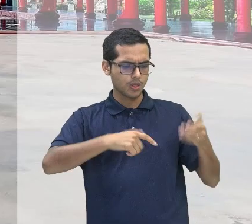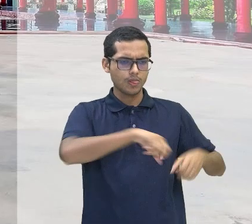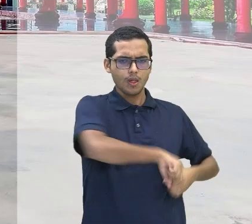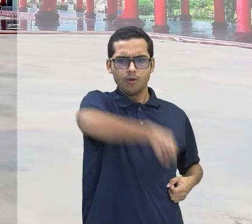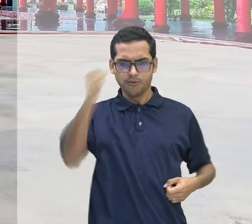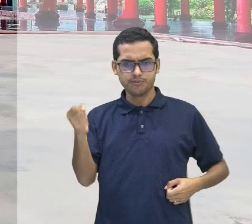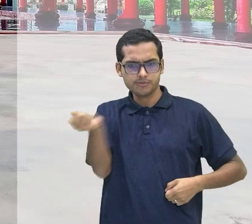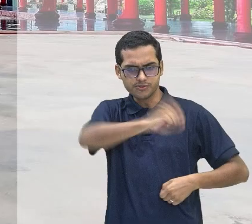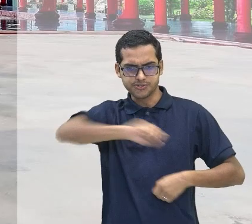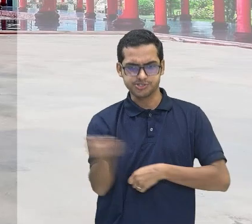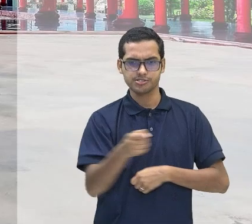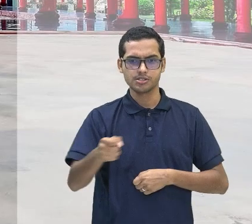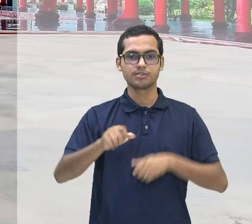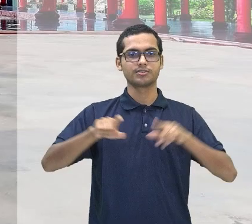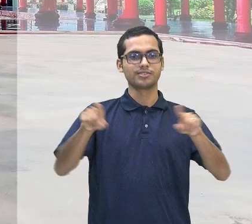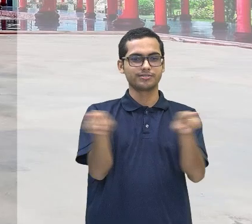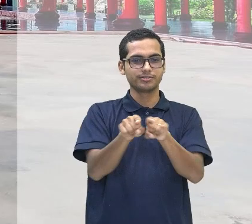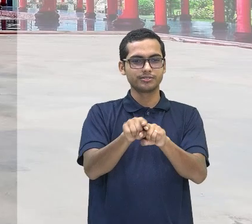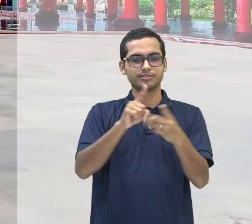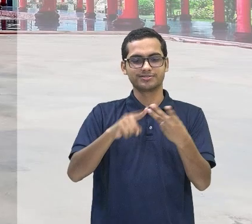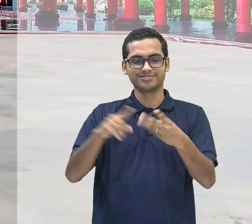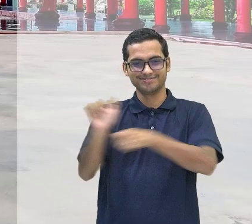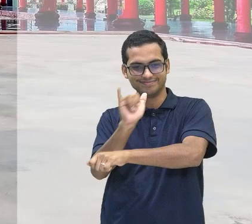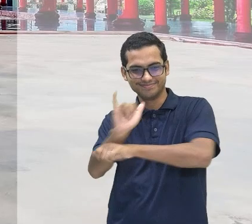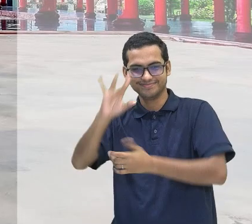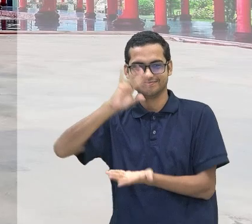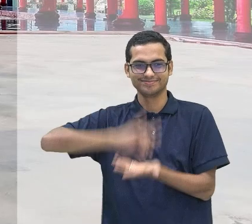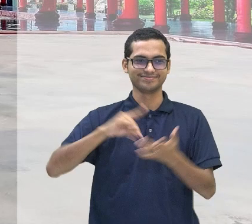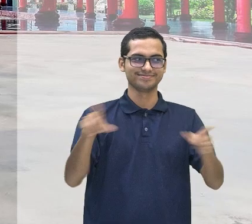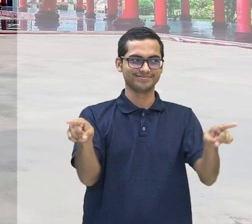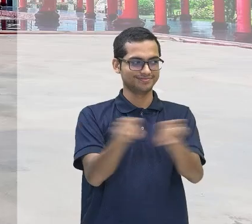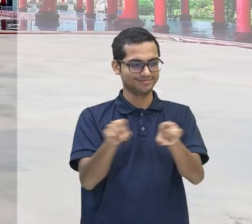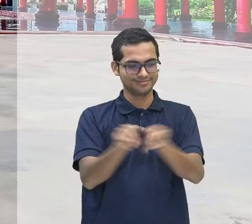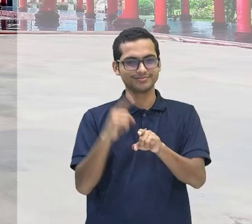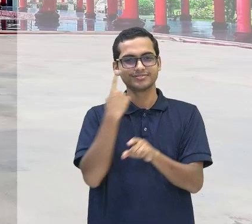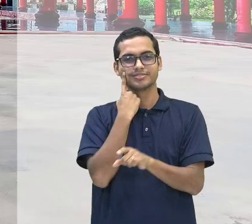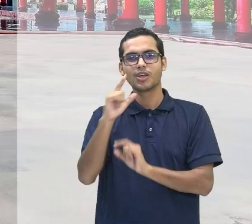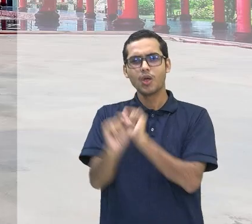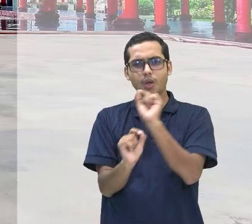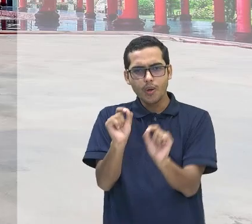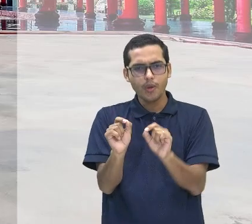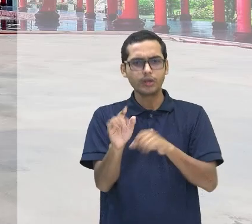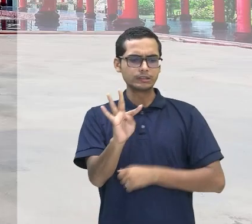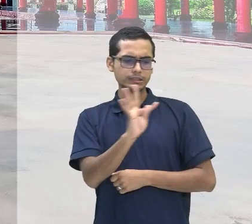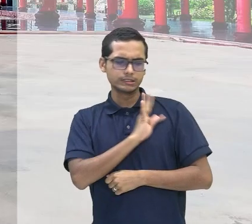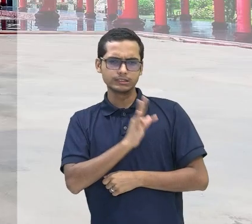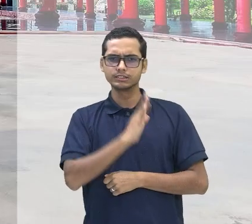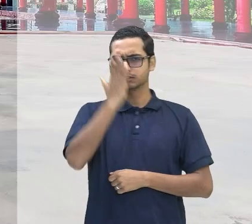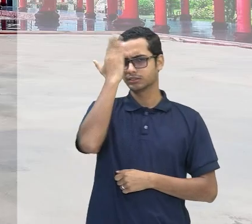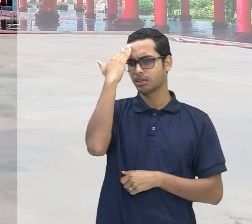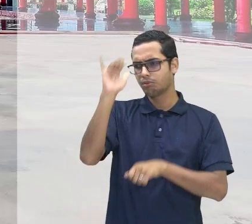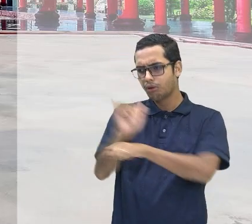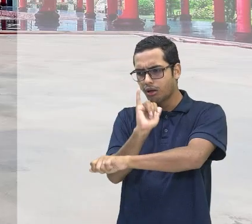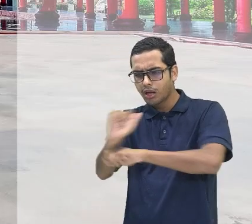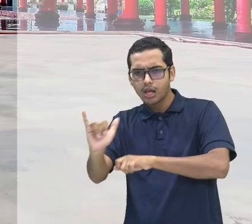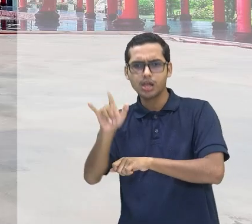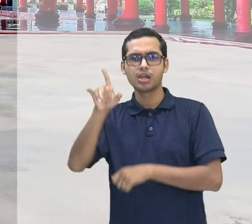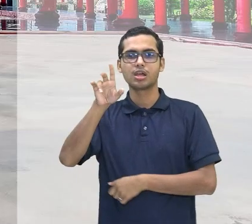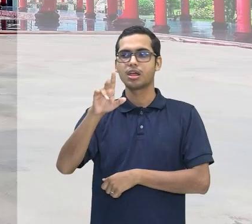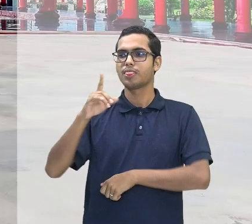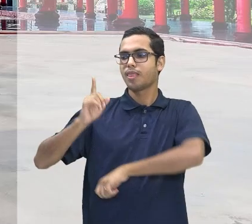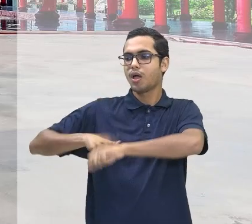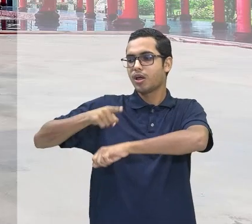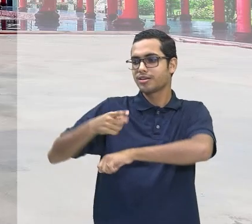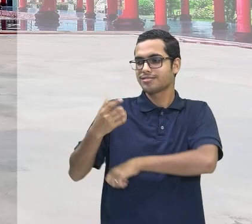por exemplo, mas também de técnicas de lutas onde numa situação onde eles não teriam nenhum tipo de armamento para